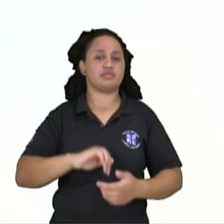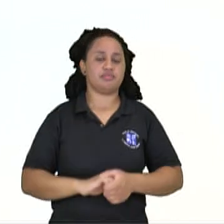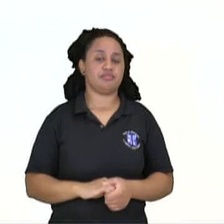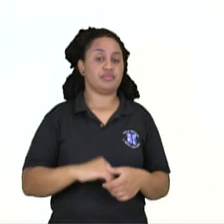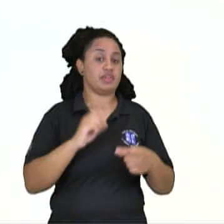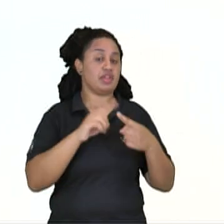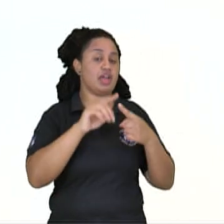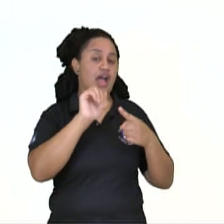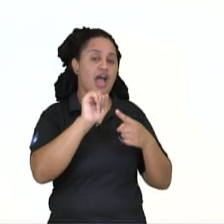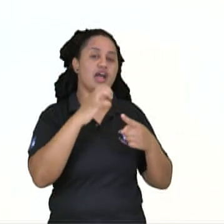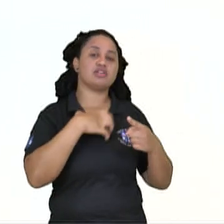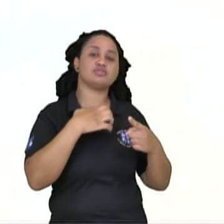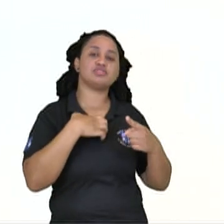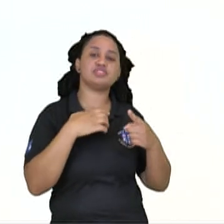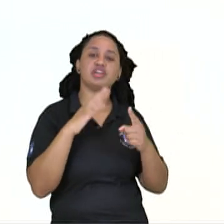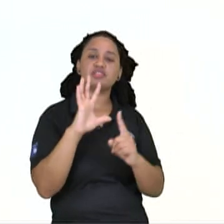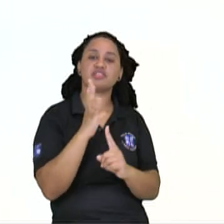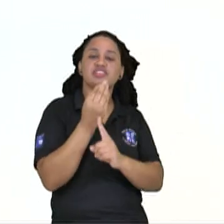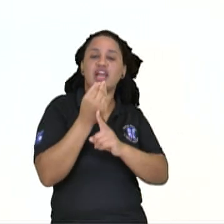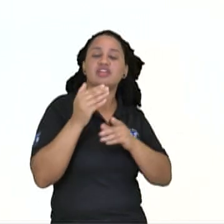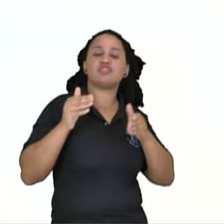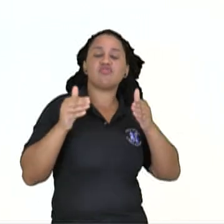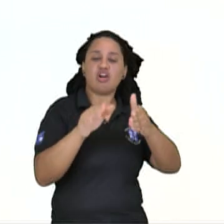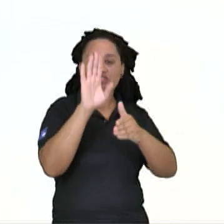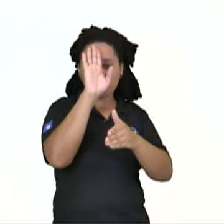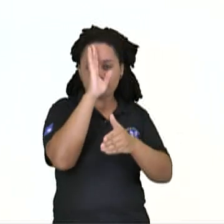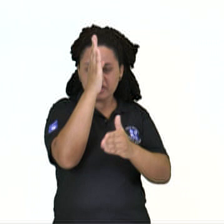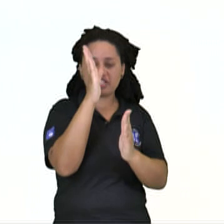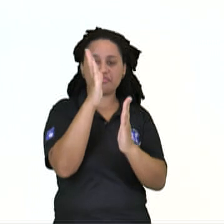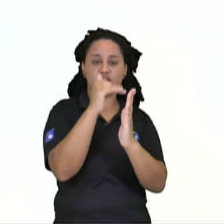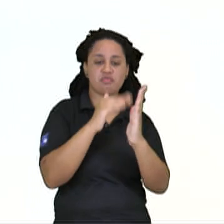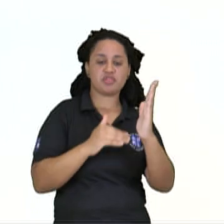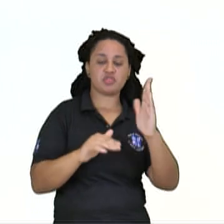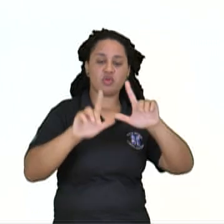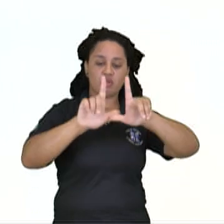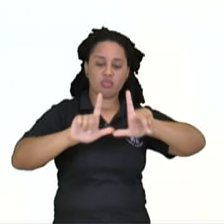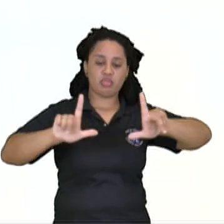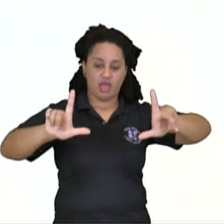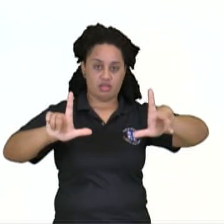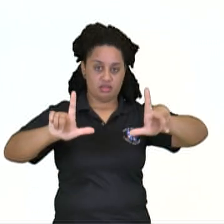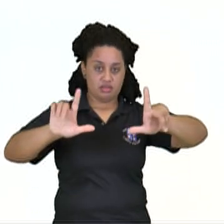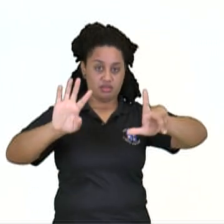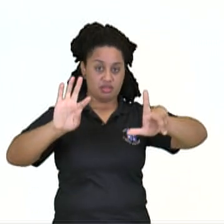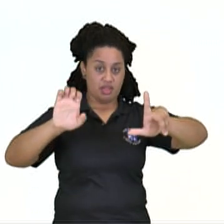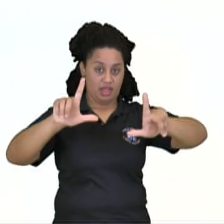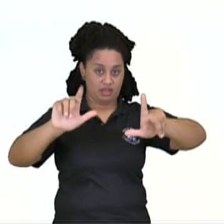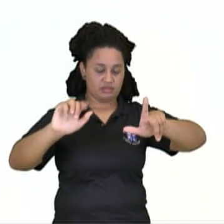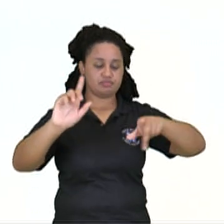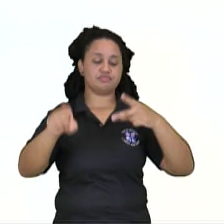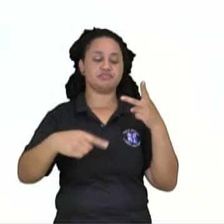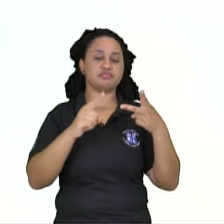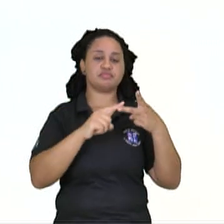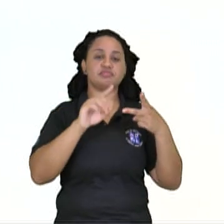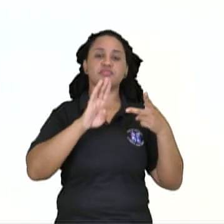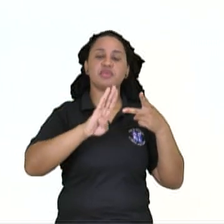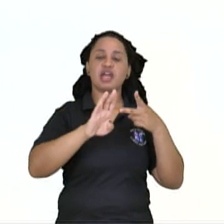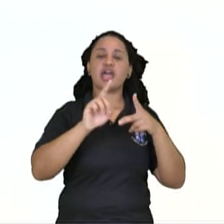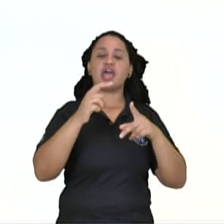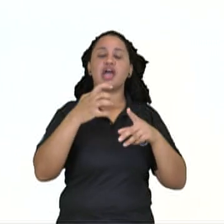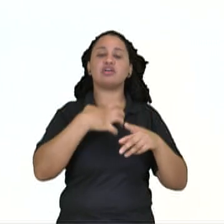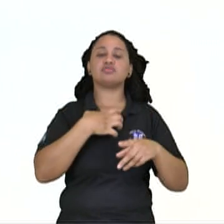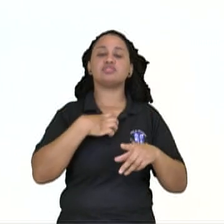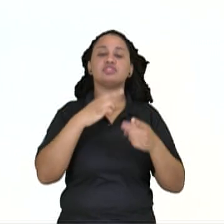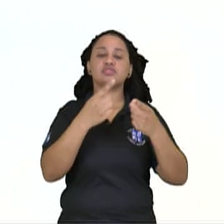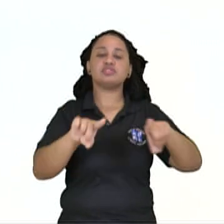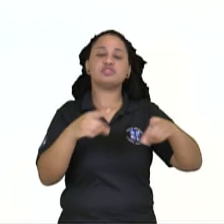estilo artístico que prioriza a pintura em tela. Letra B. É um estilo musical